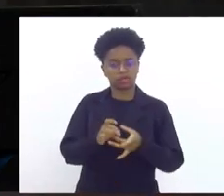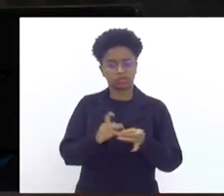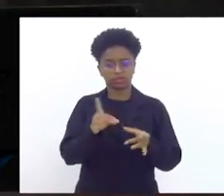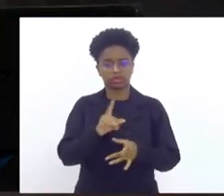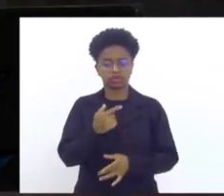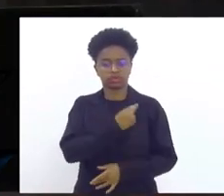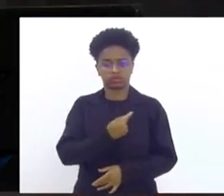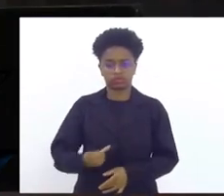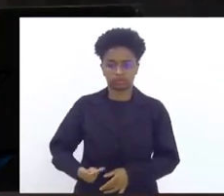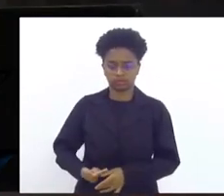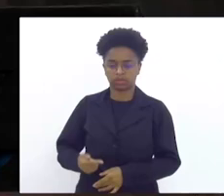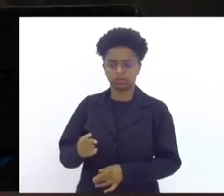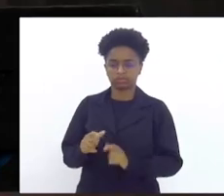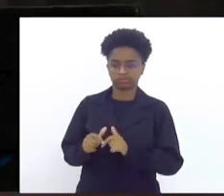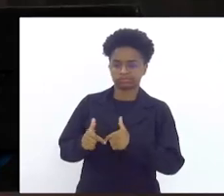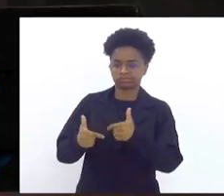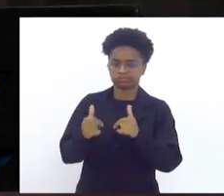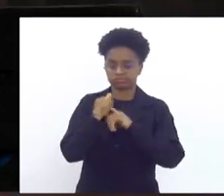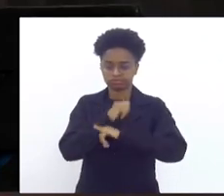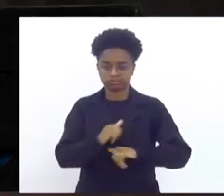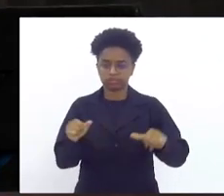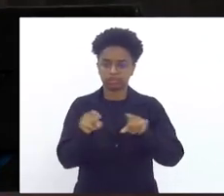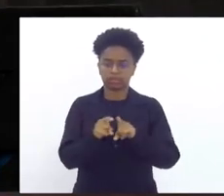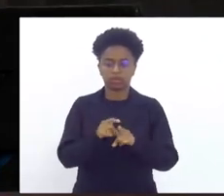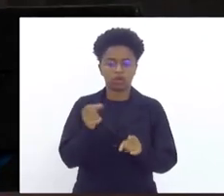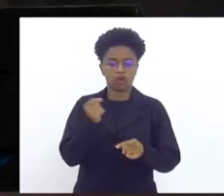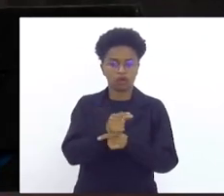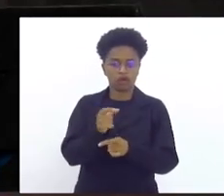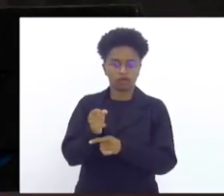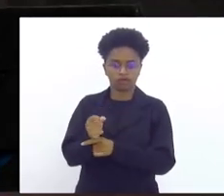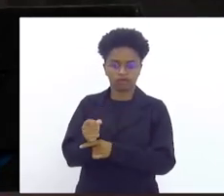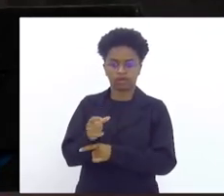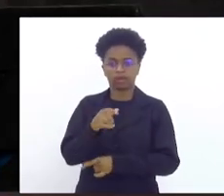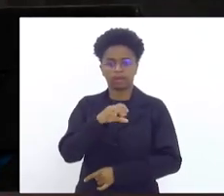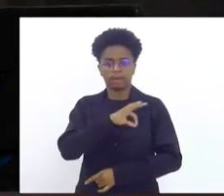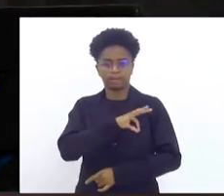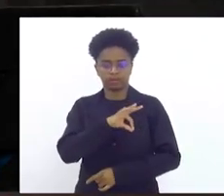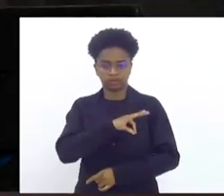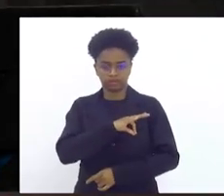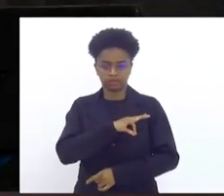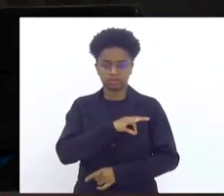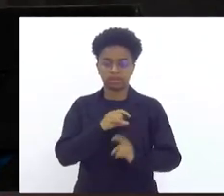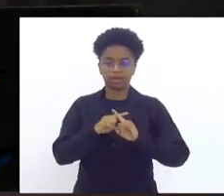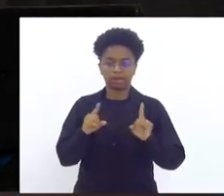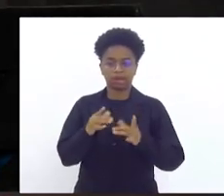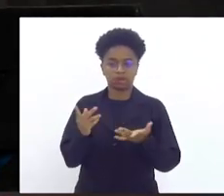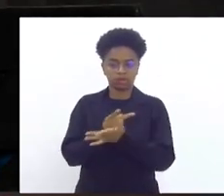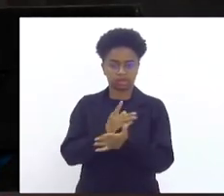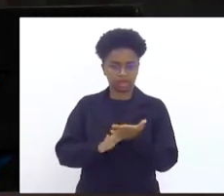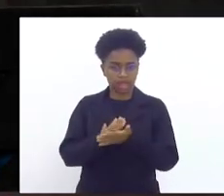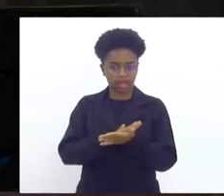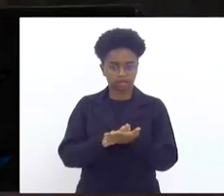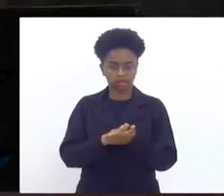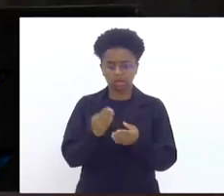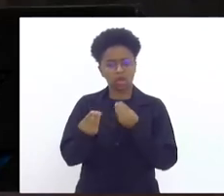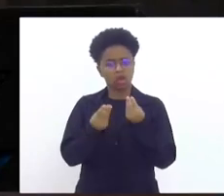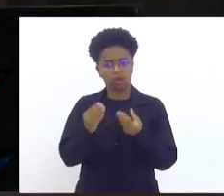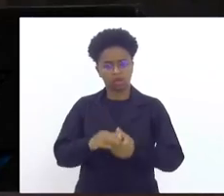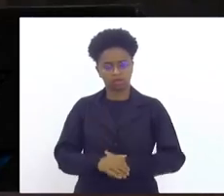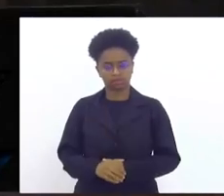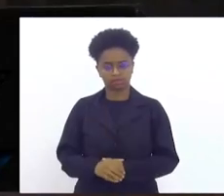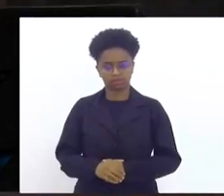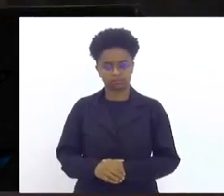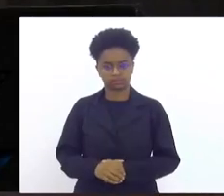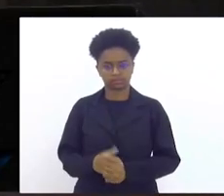ofende as nossas polícias que são a nossa última fronteira com o caos e fica impune Que diabo é isso